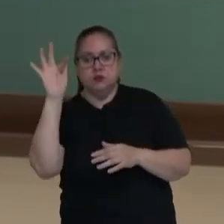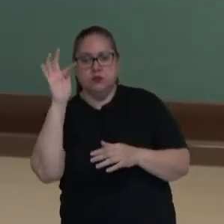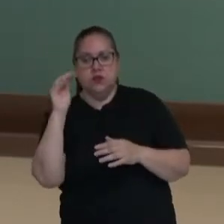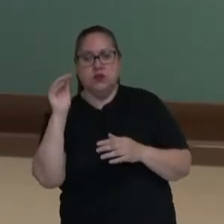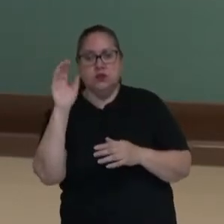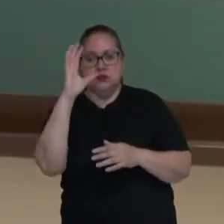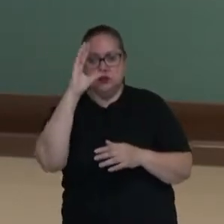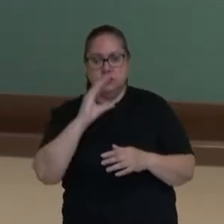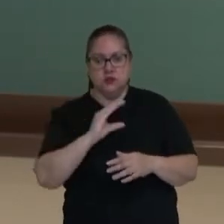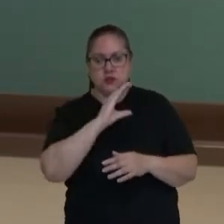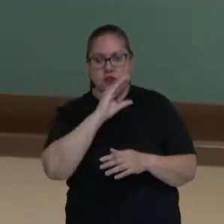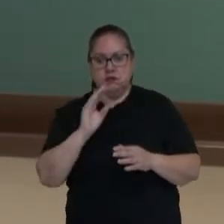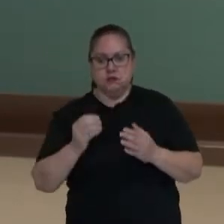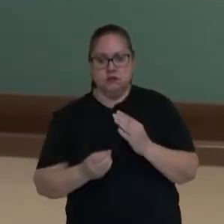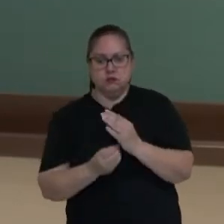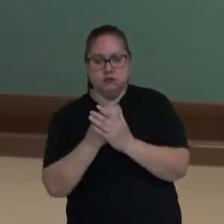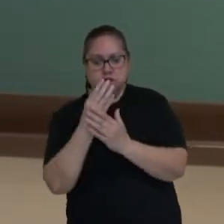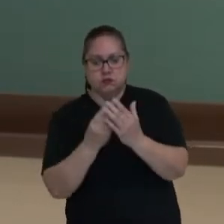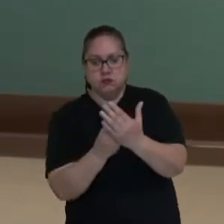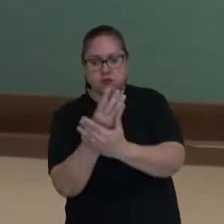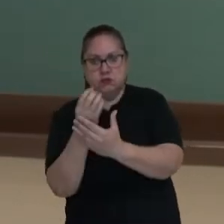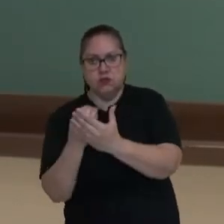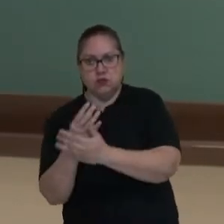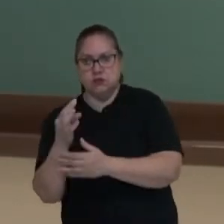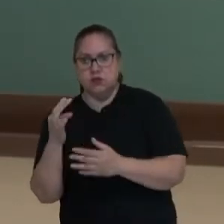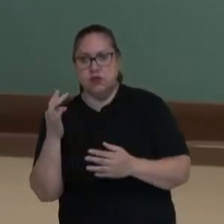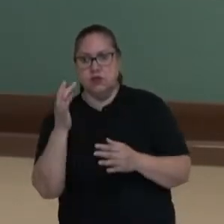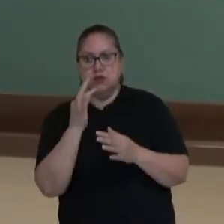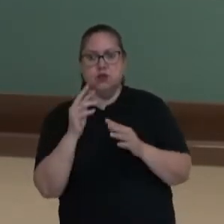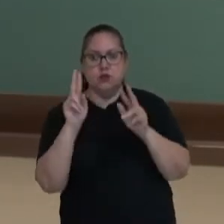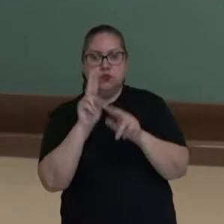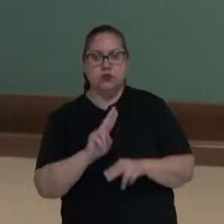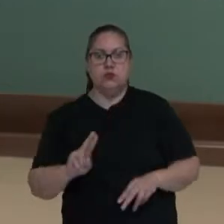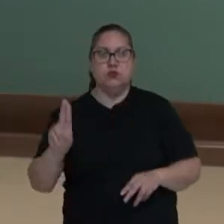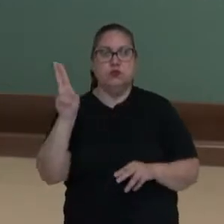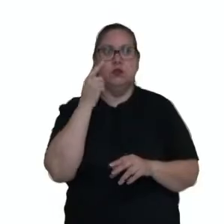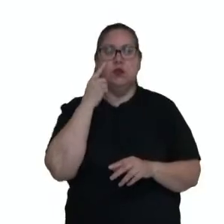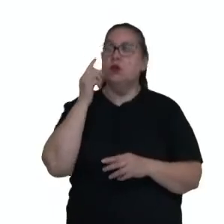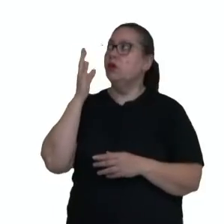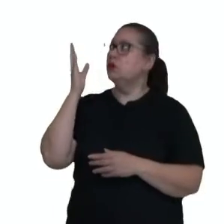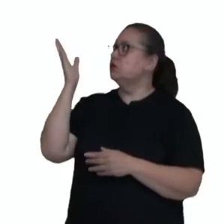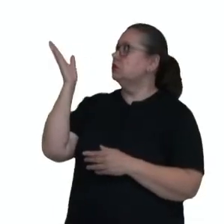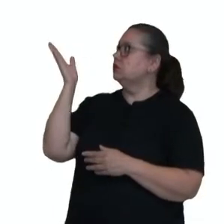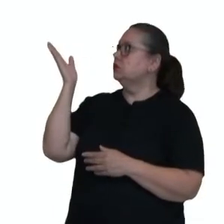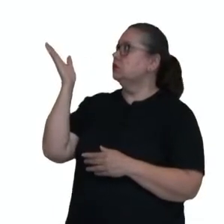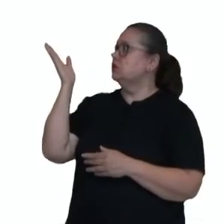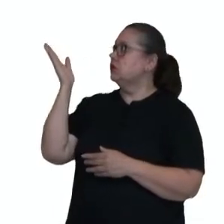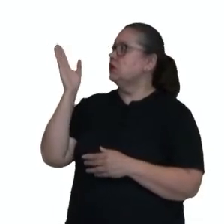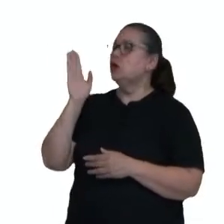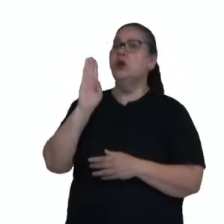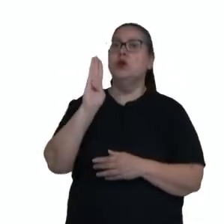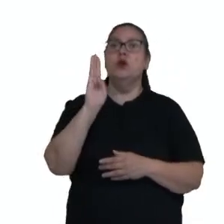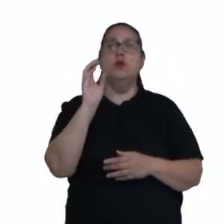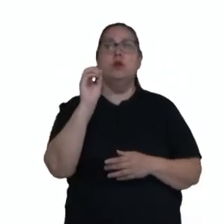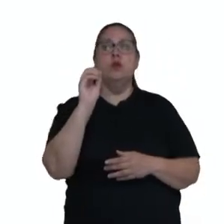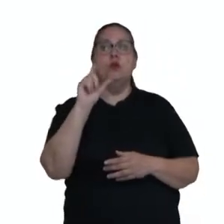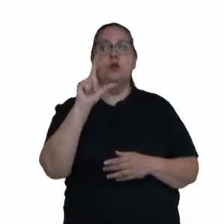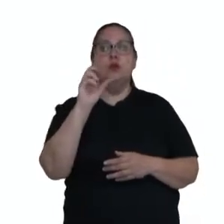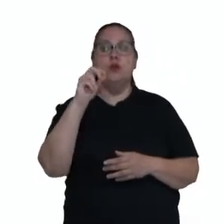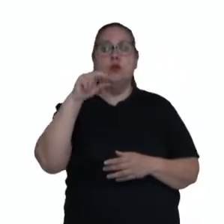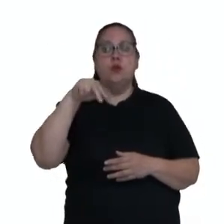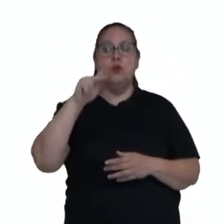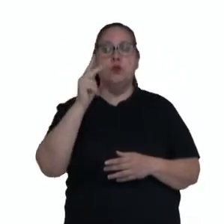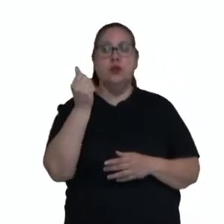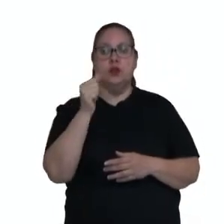momento, então, a gente vê a criação das universidades. Tem ali a imagem para vocês da Universidade de Bolonha, na Itália, uma das